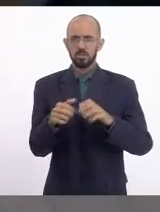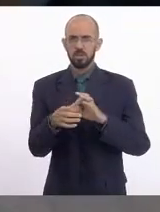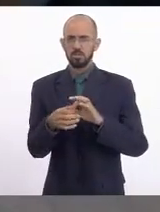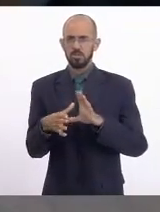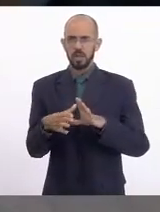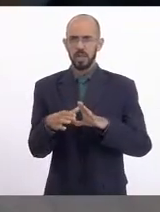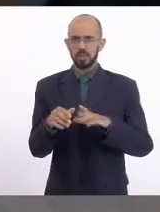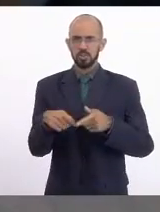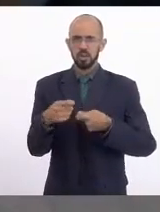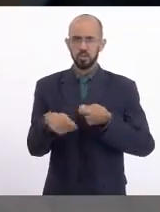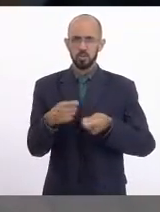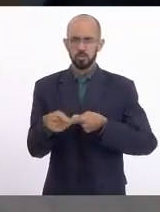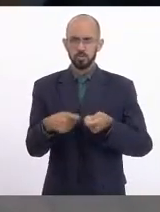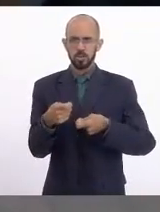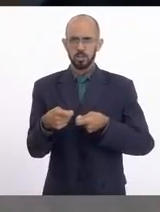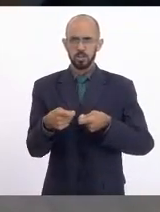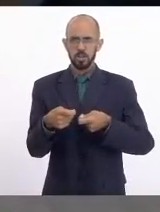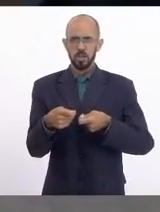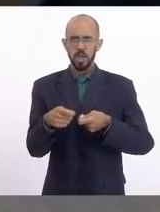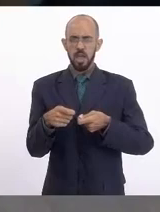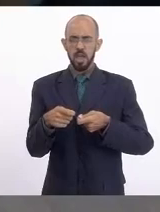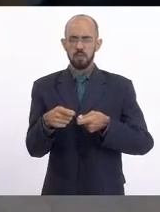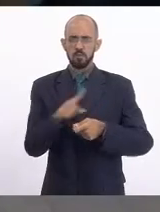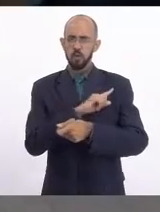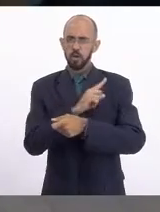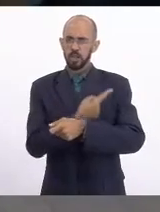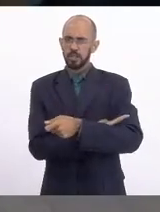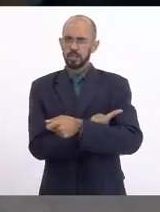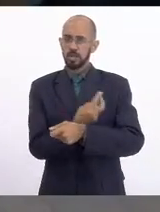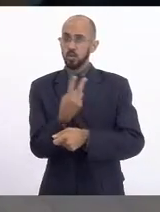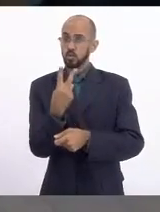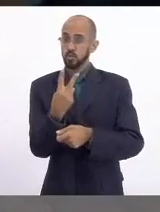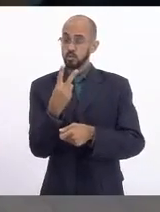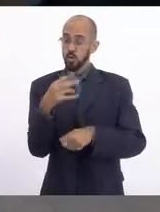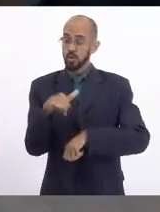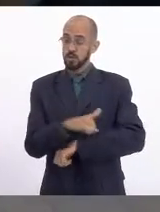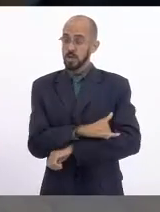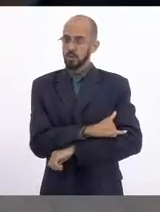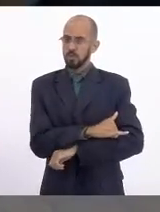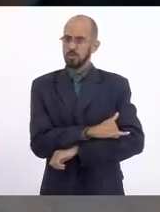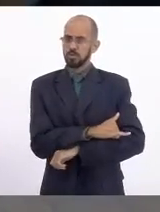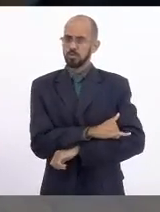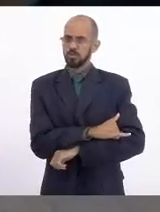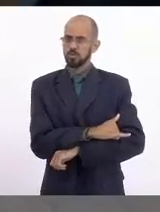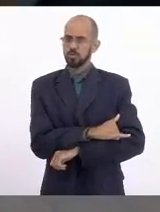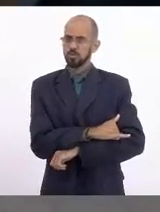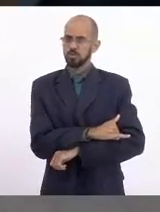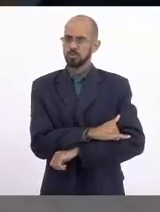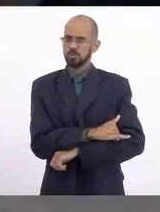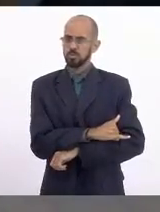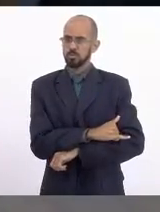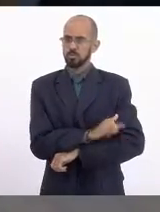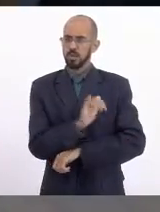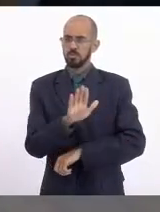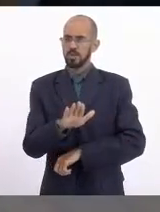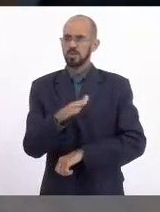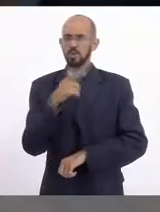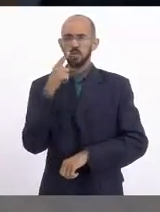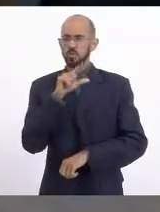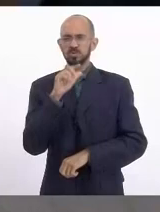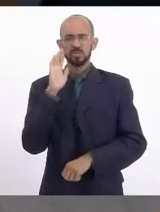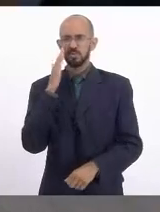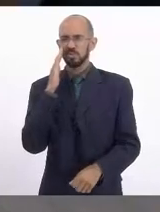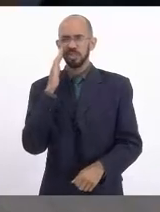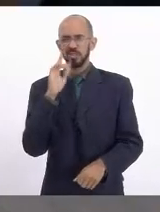economia é a gente em fortalecer o Galeão o parecer também o Santos Dumont e agora eu não